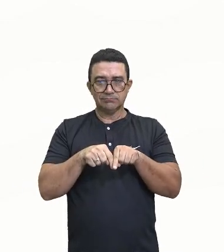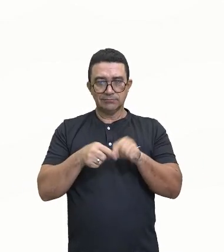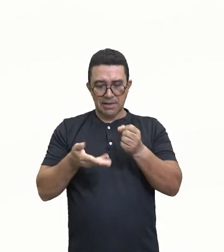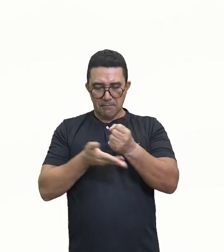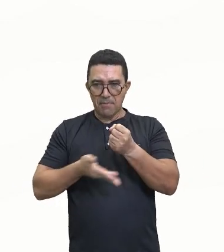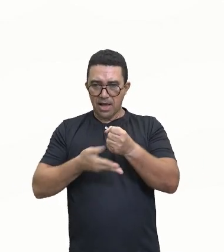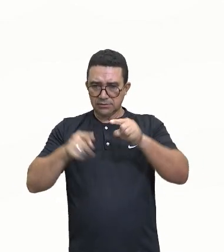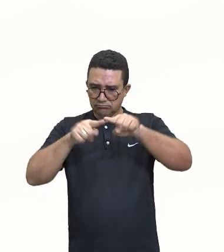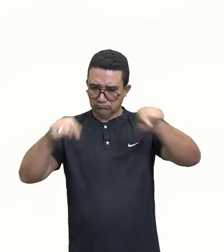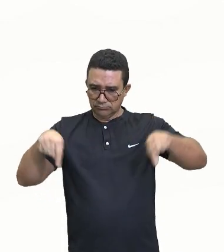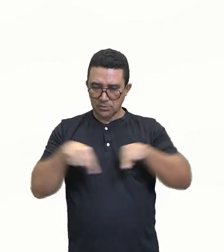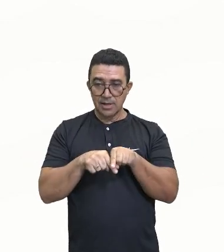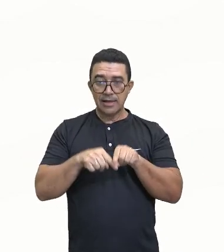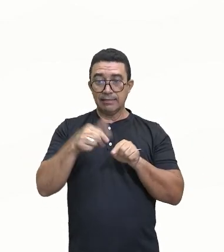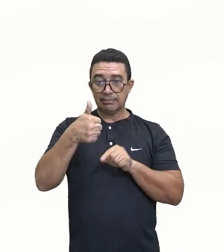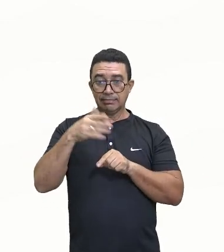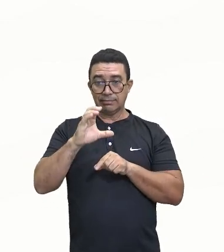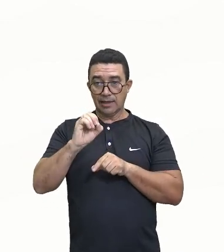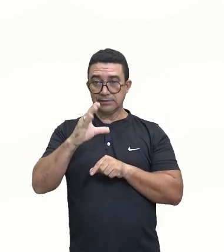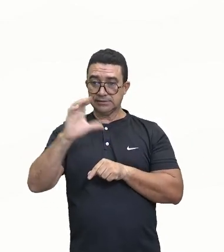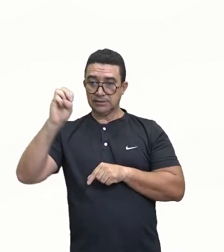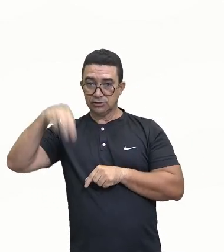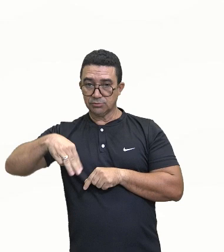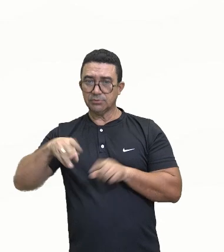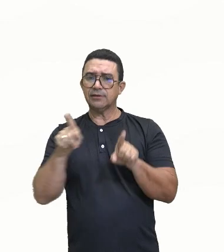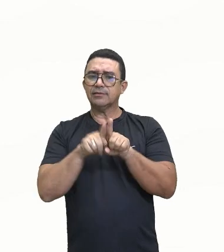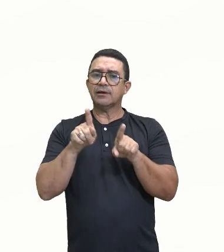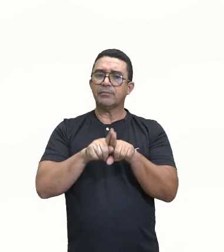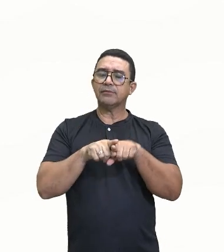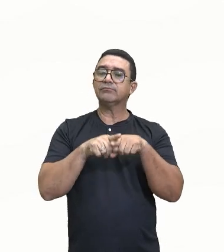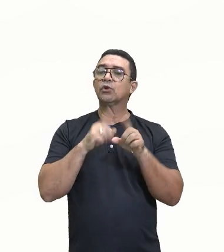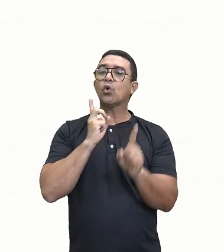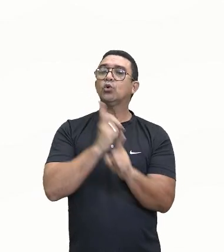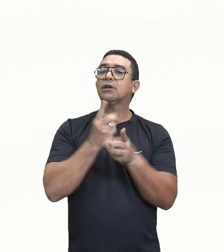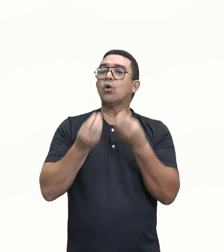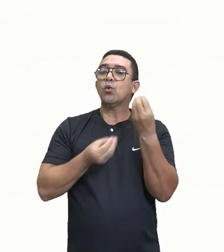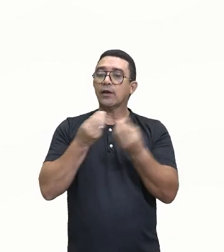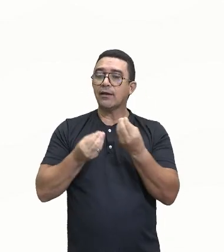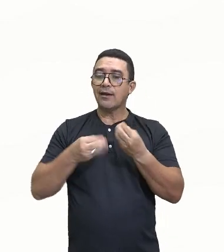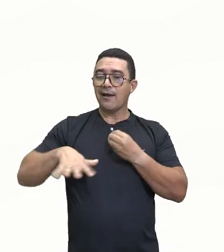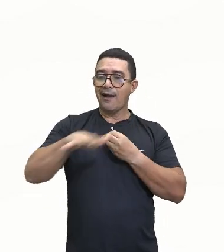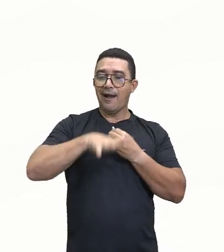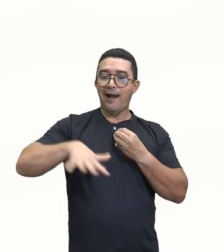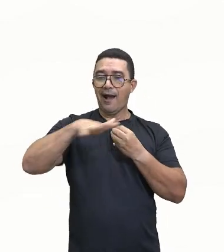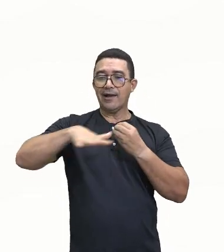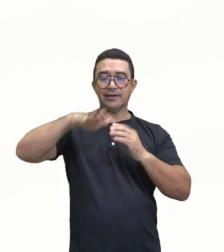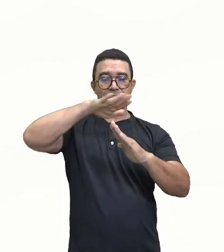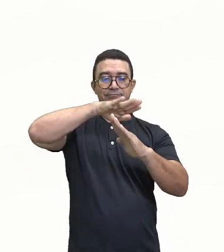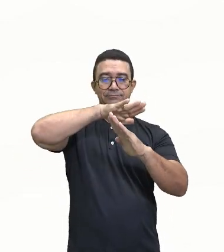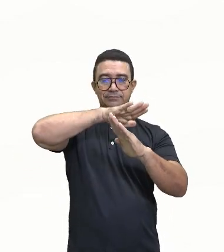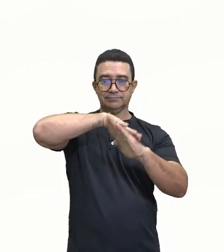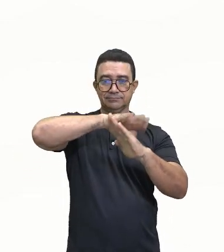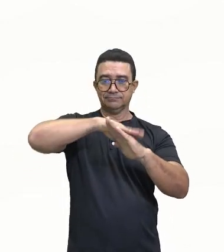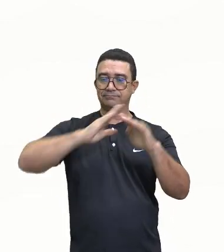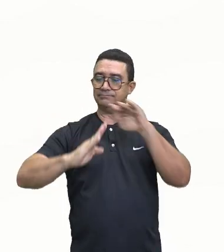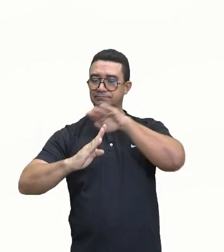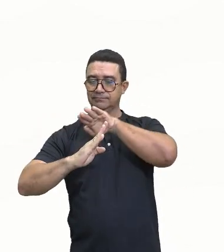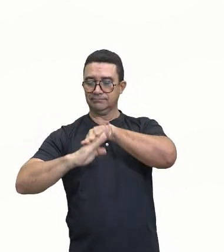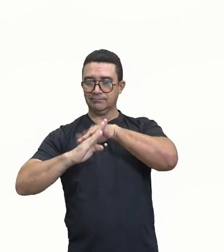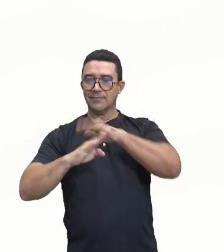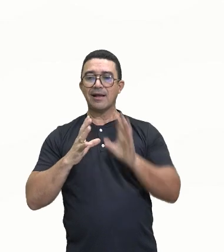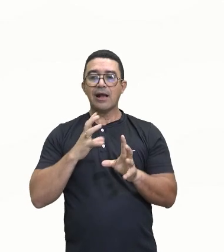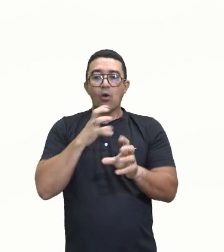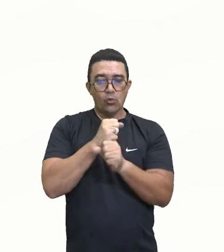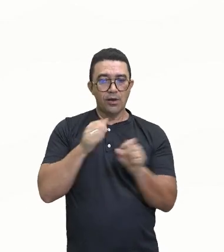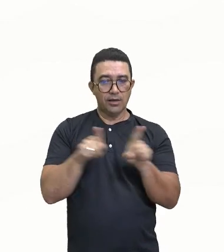10 centímetros, e eu vou calcular também a área lateral. Mas, para calcular essa área lateral, eu